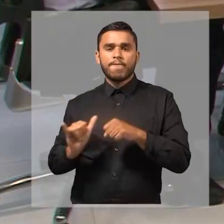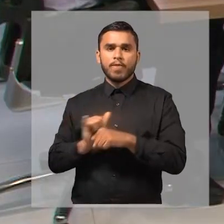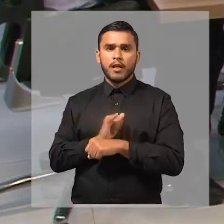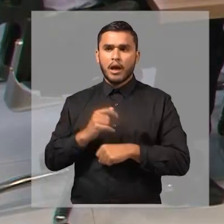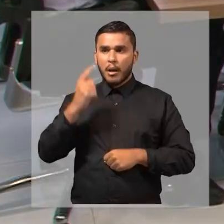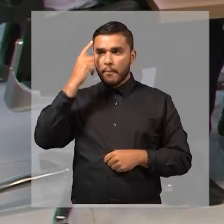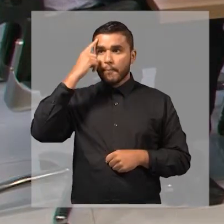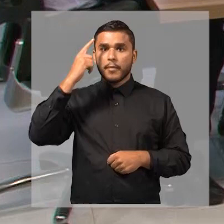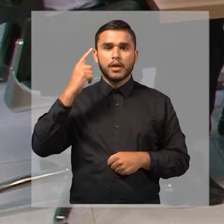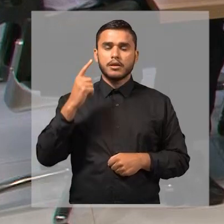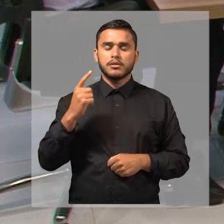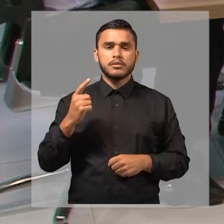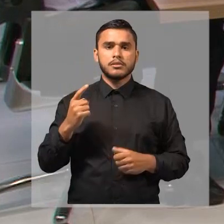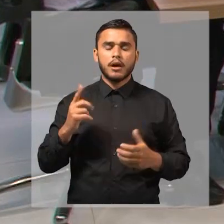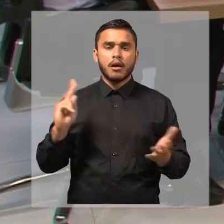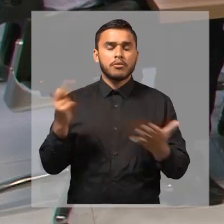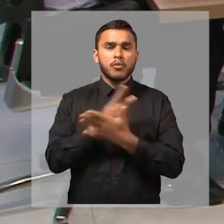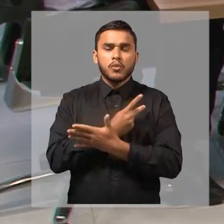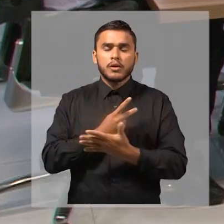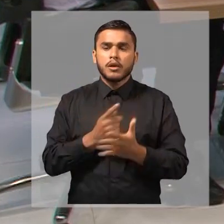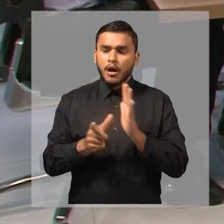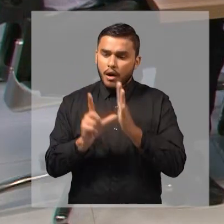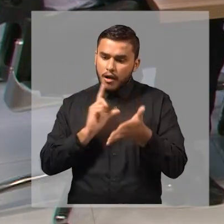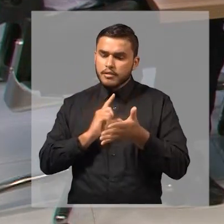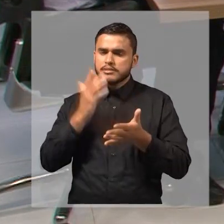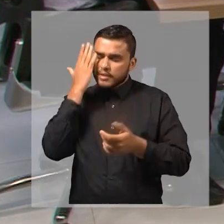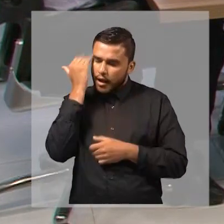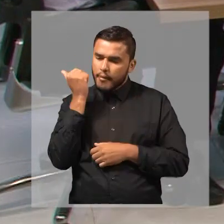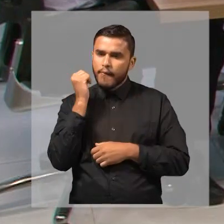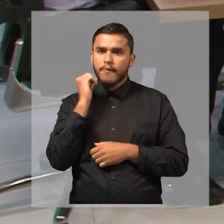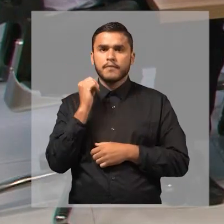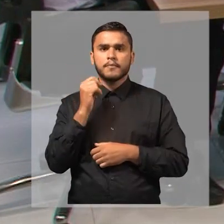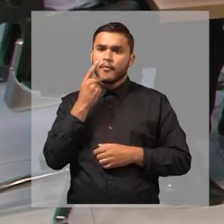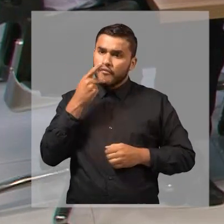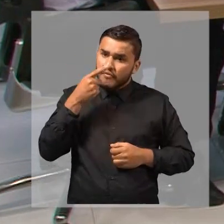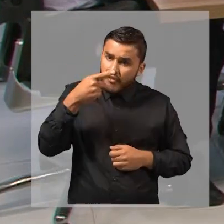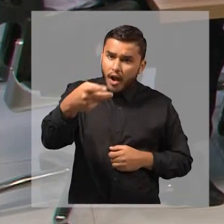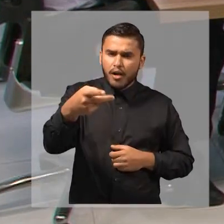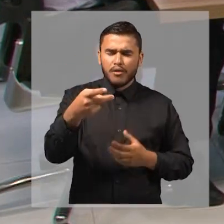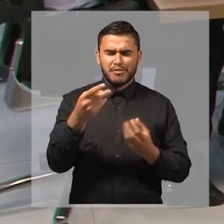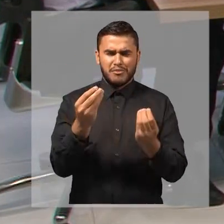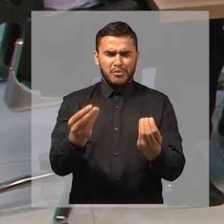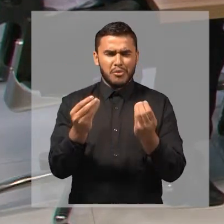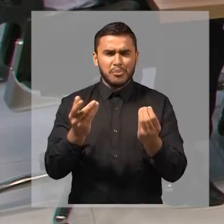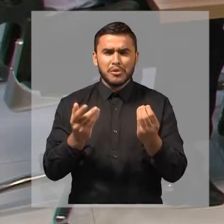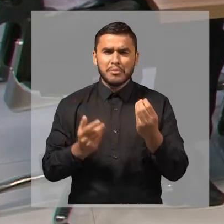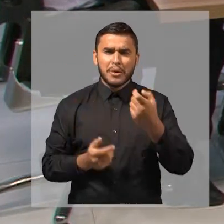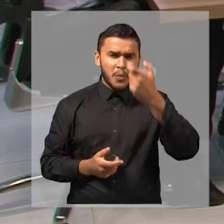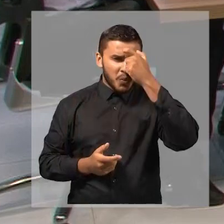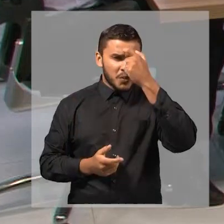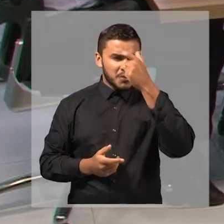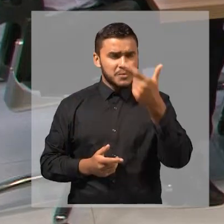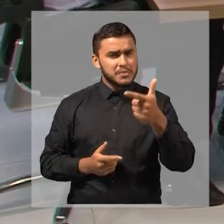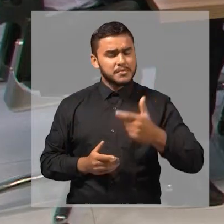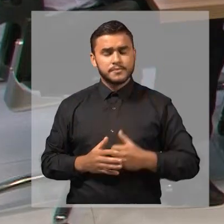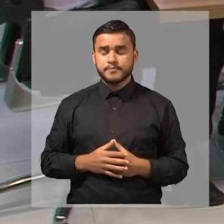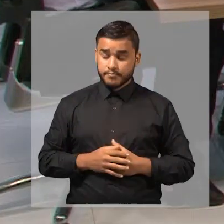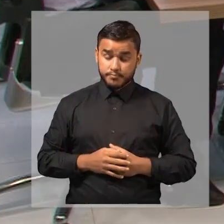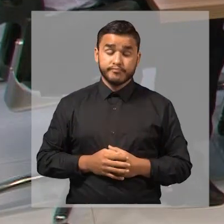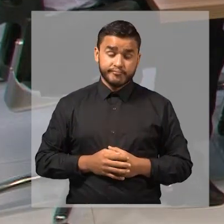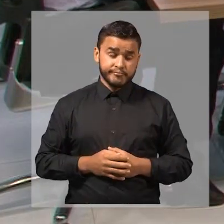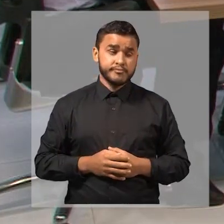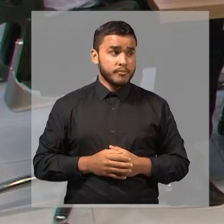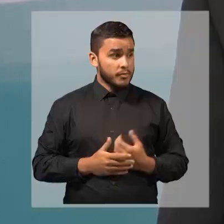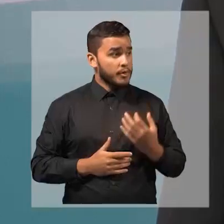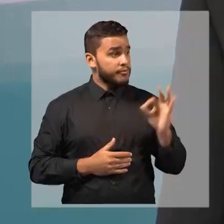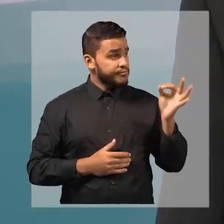Que só agrava ainda. Né? Porque uma coisa, Arnaldo, é a falta de você perder a